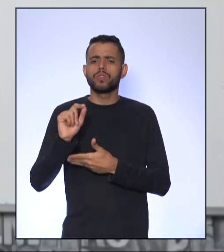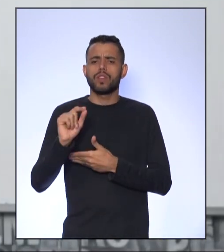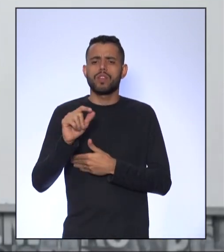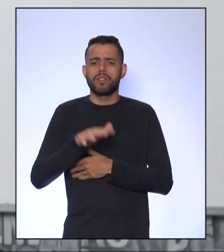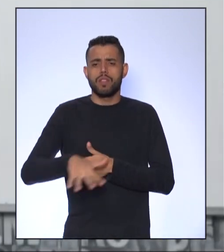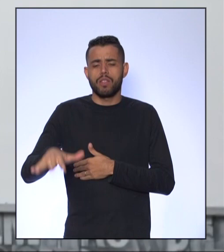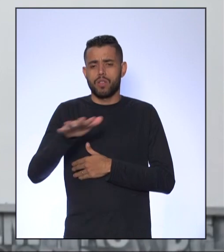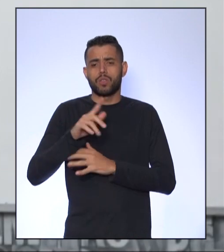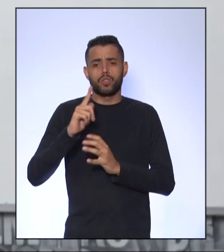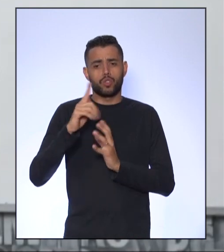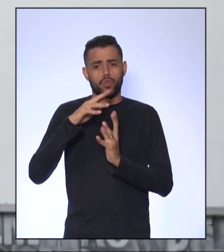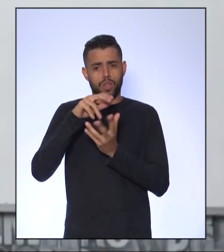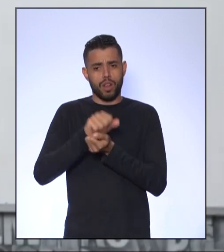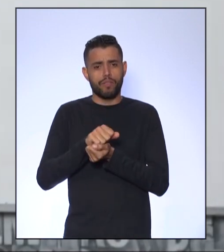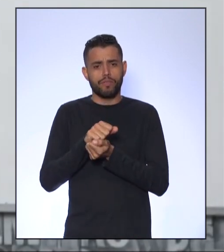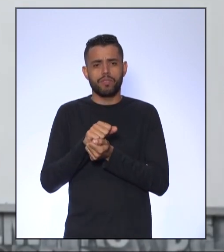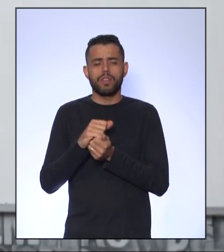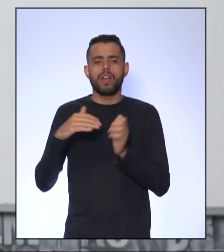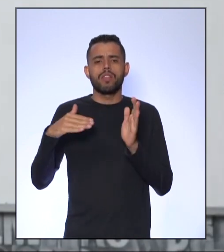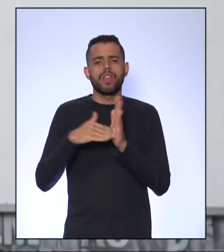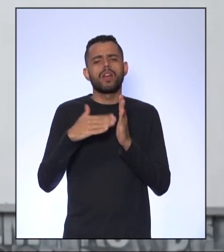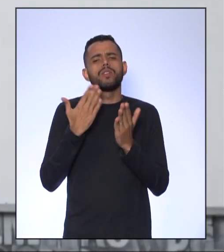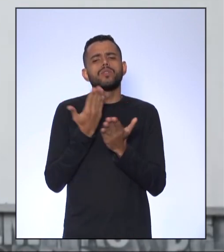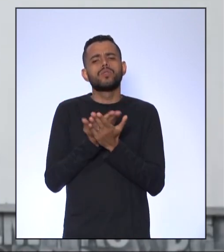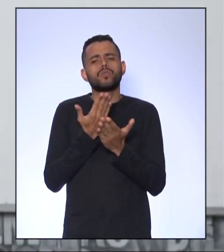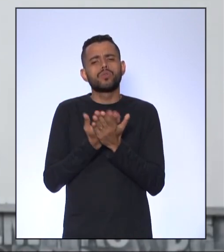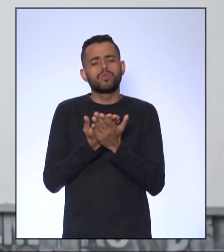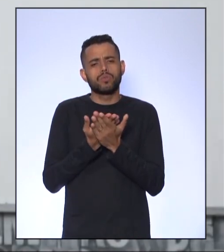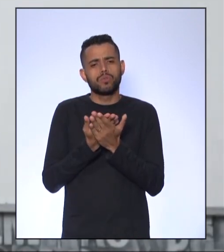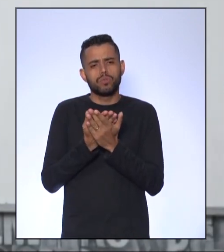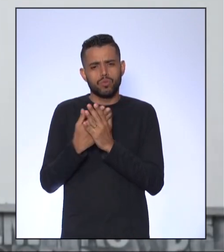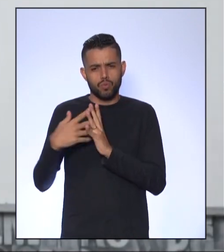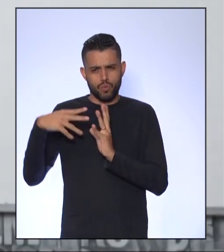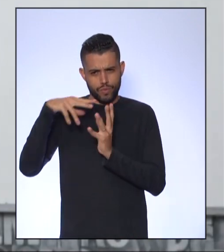campo geográfico ao estudo do universo,